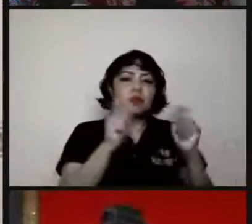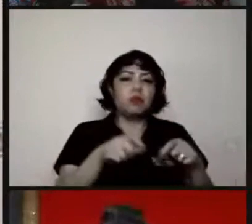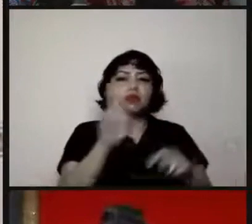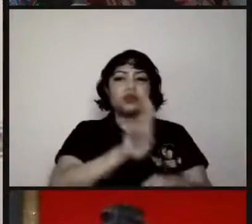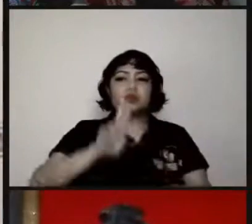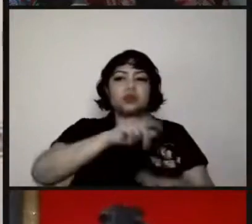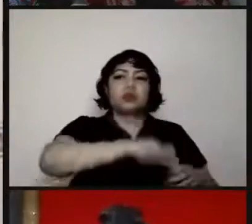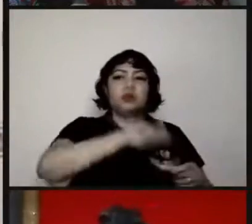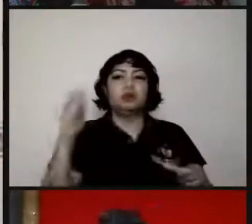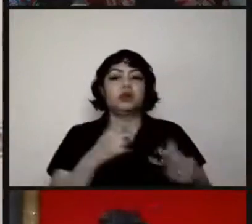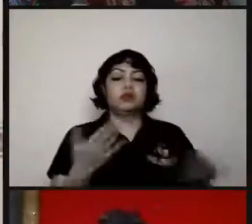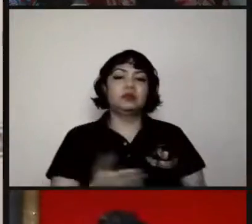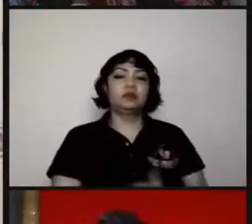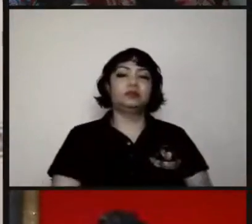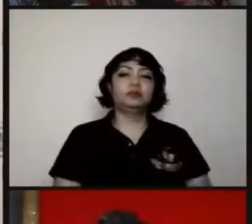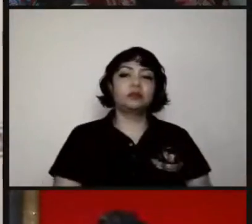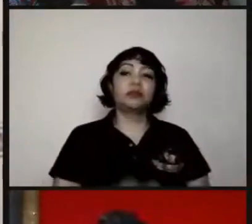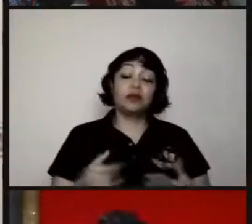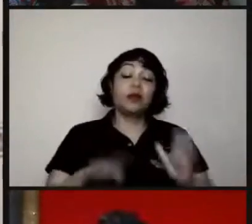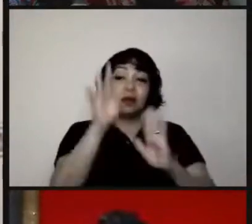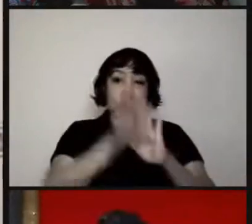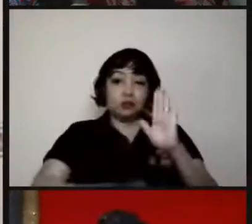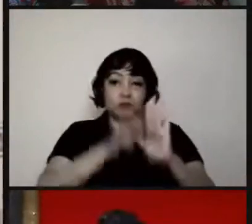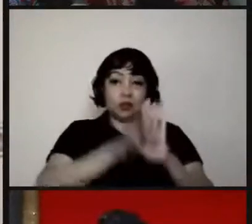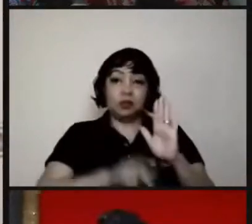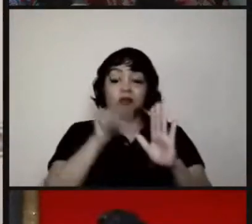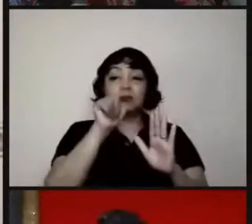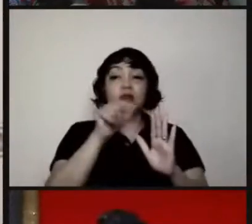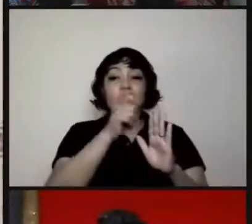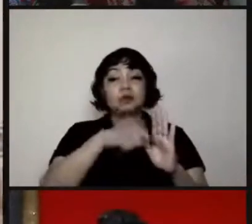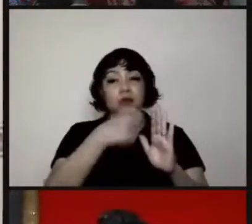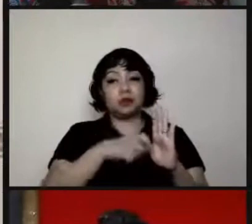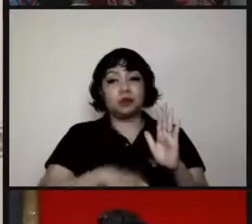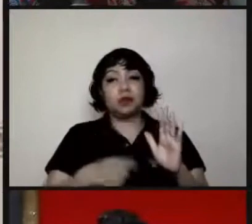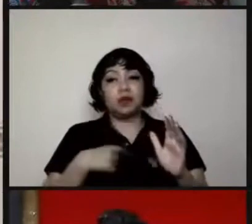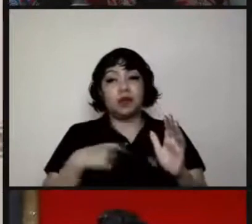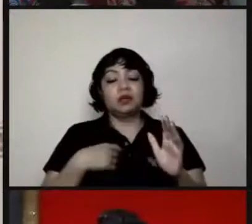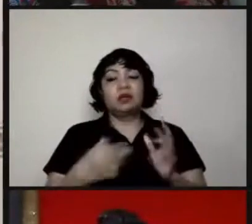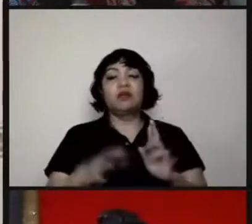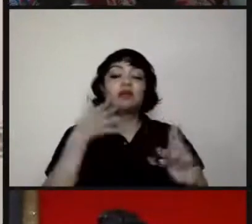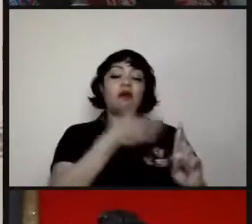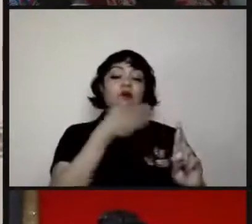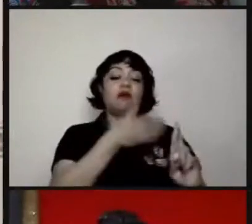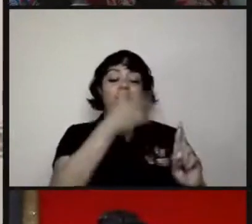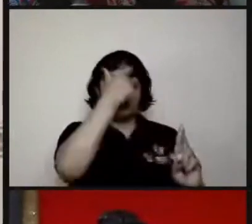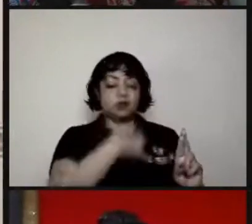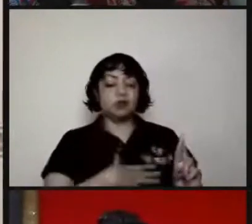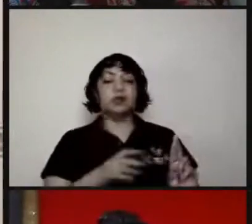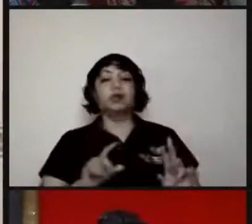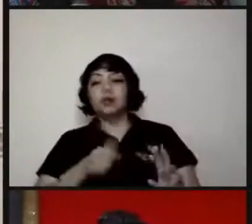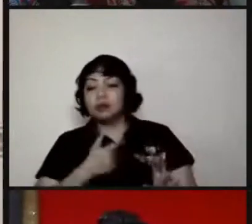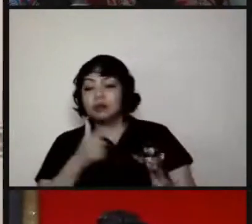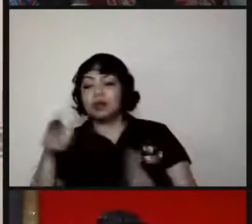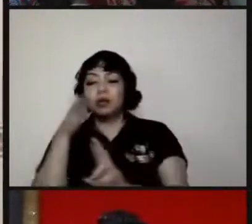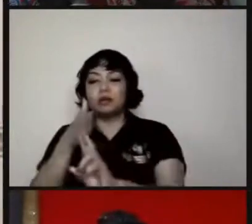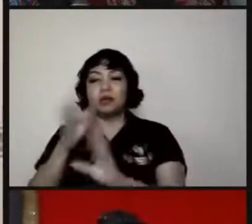E esse texto produzido aqui, que a pessoa fez referência a si e ao coletivo, ele